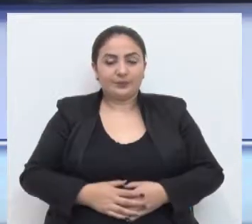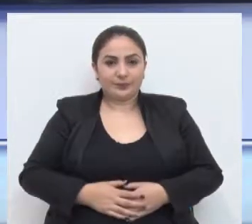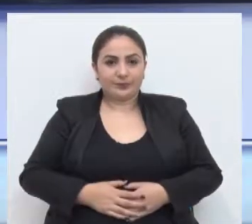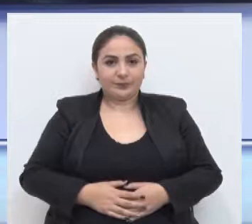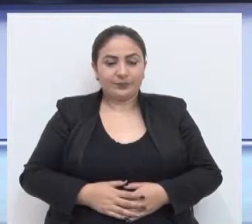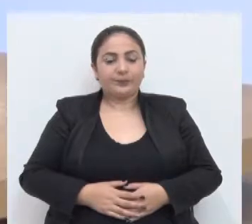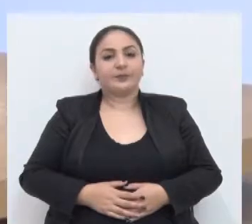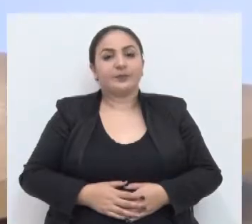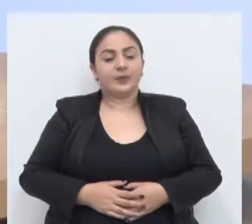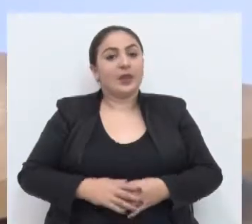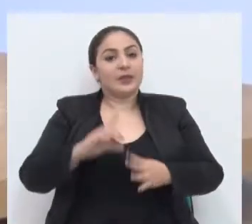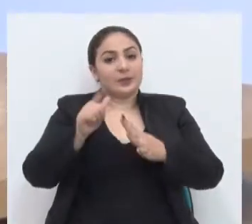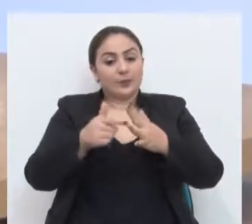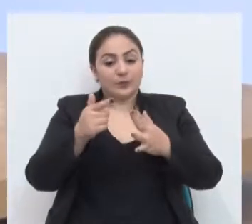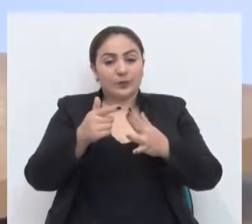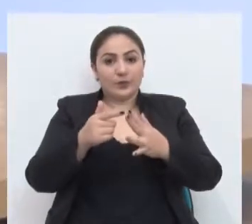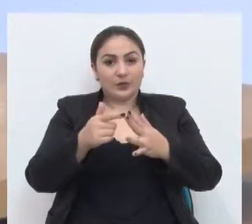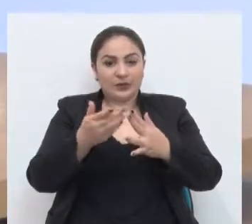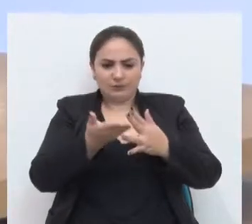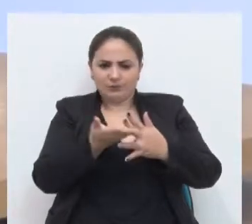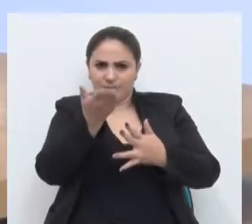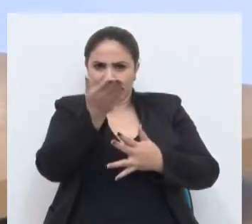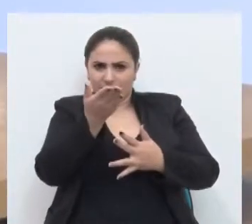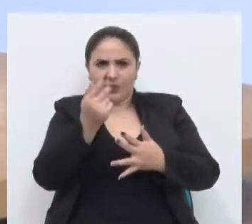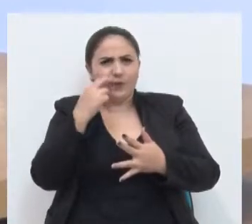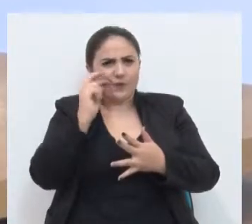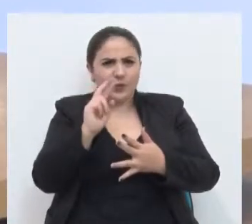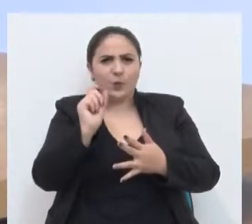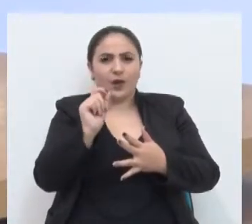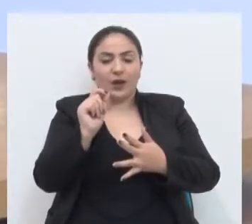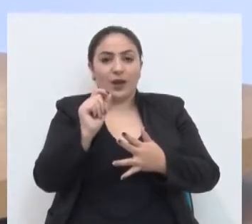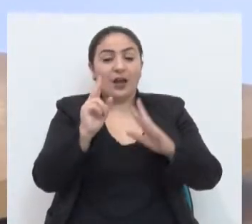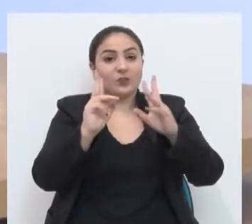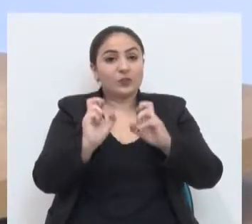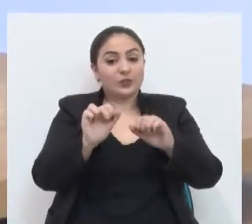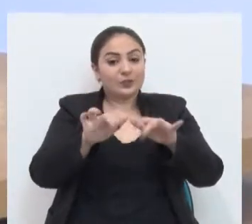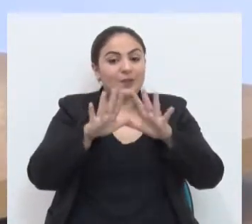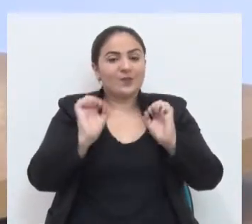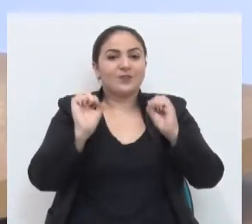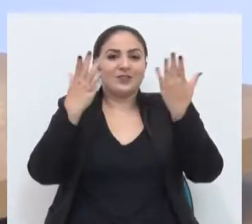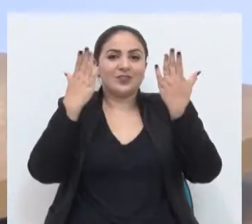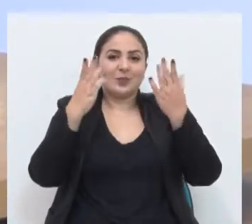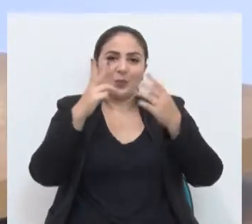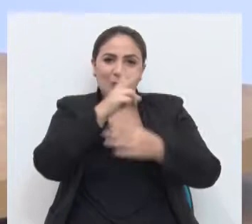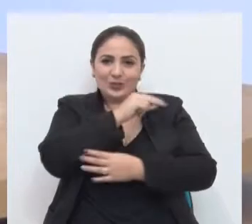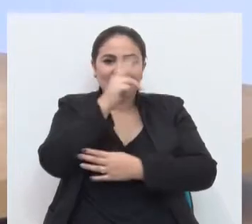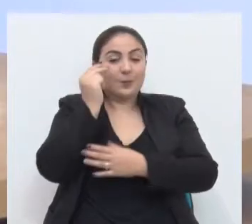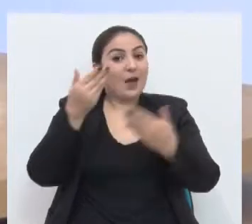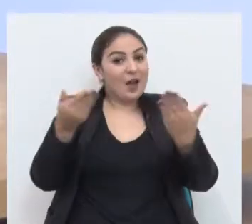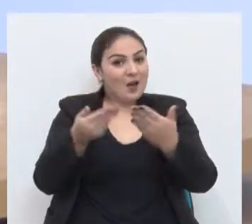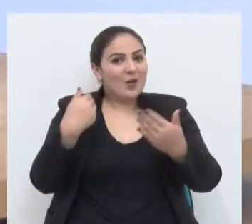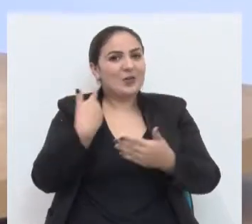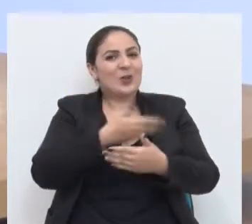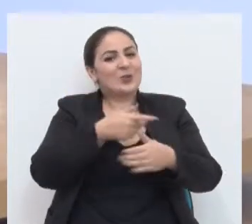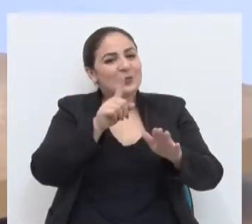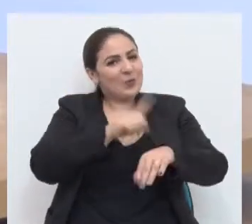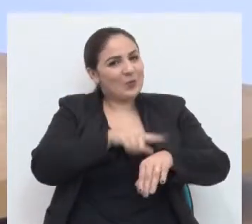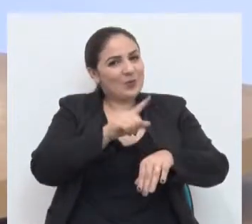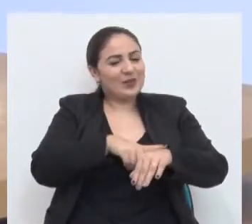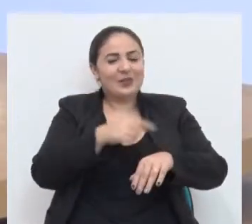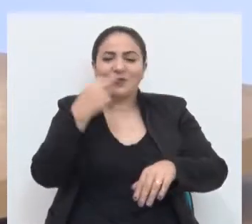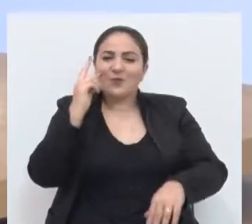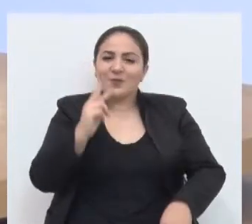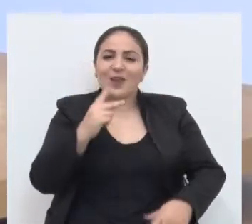no vídeo. No bloco anterior, vimos uma parte da sessão comemorativa ao município. E agora chegou